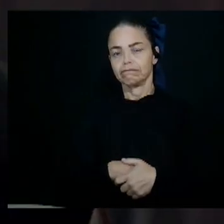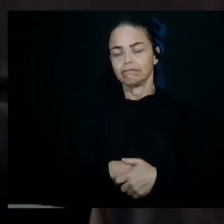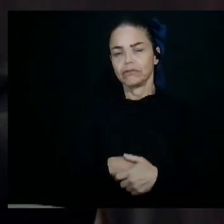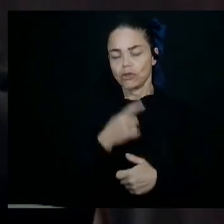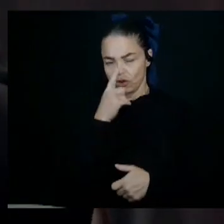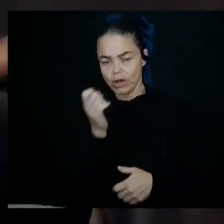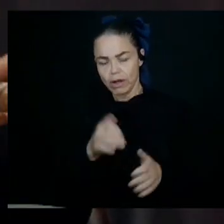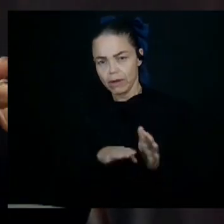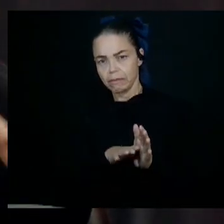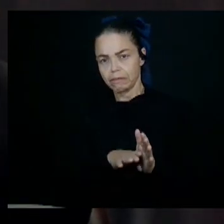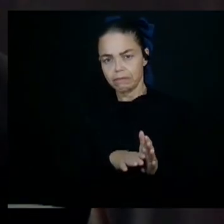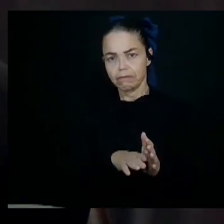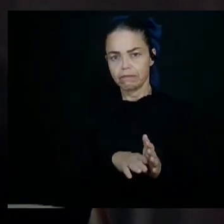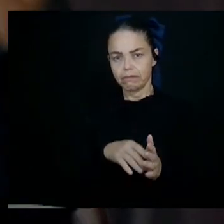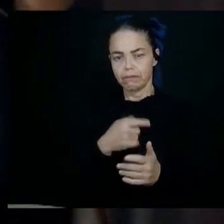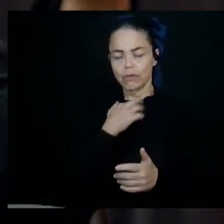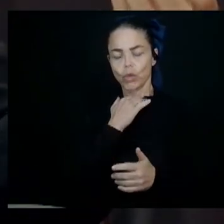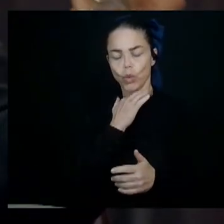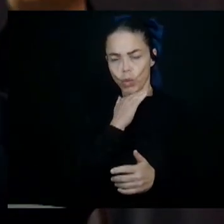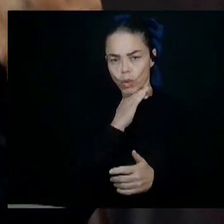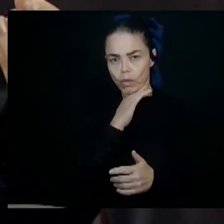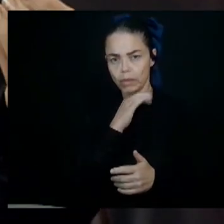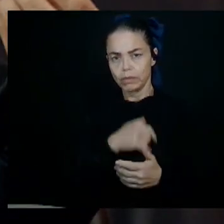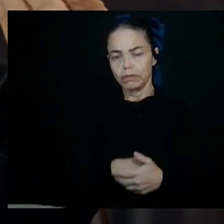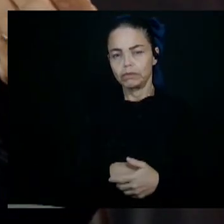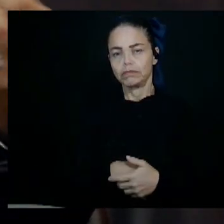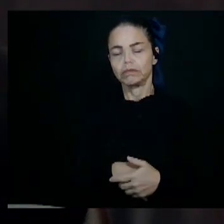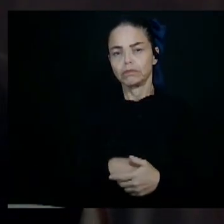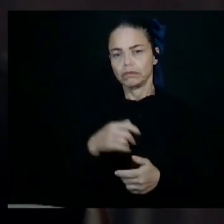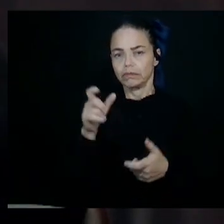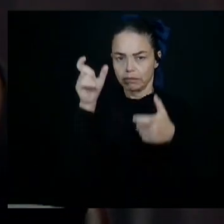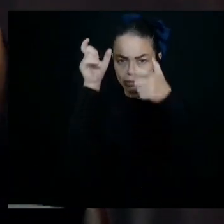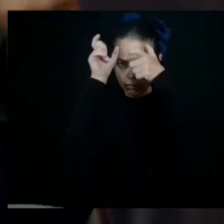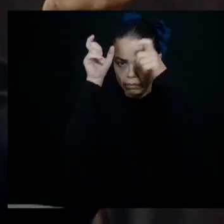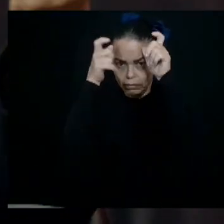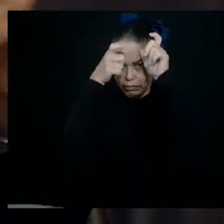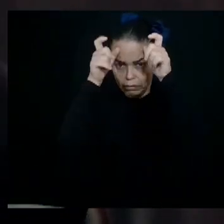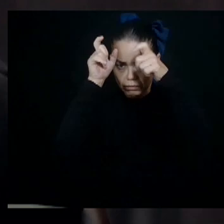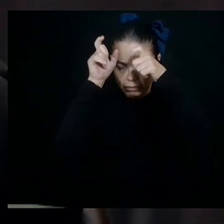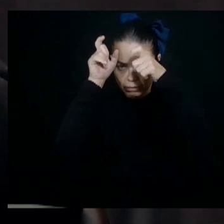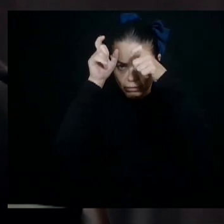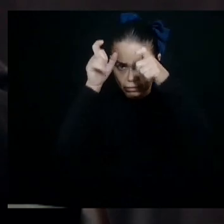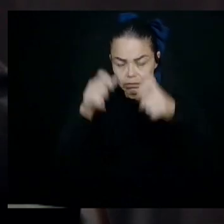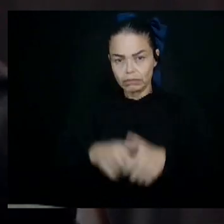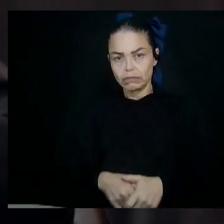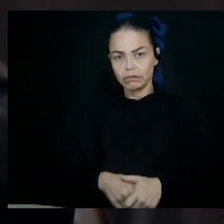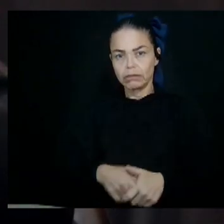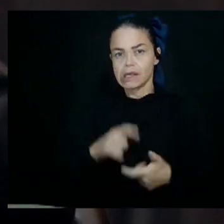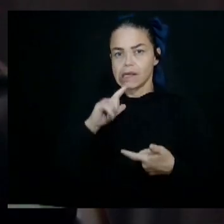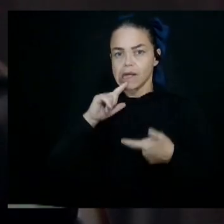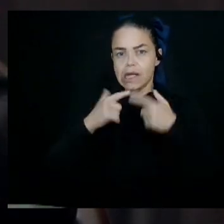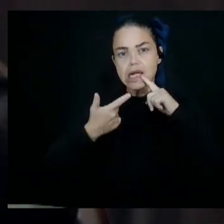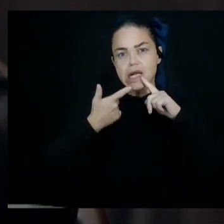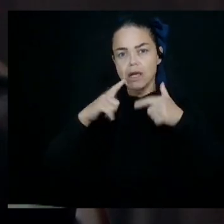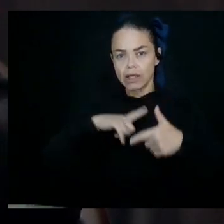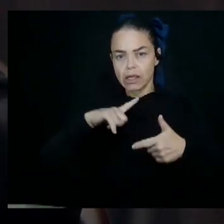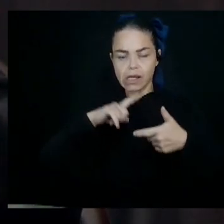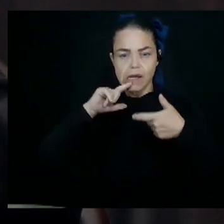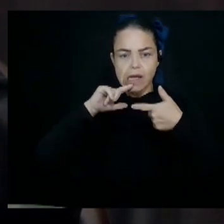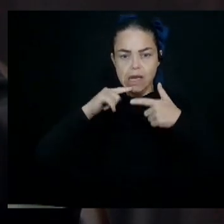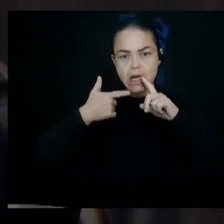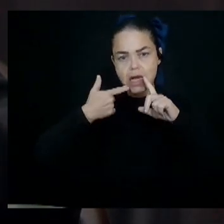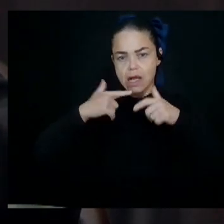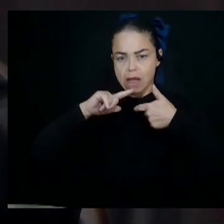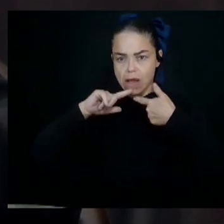Eu continuava ruim. Eu tenho transtorno bipolar, e eu luto com isso há 34 anos. E eu cheguei na última